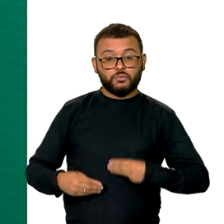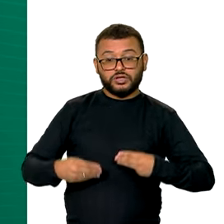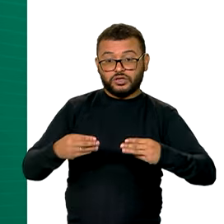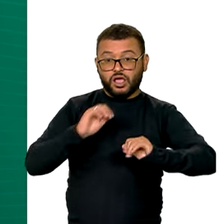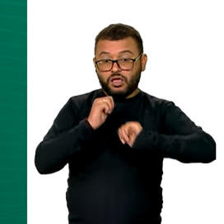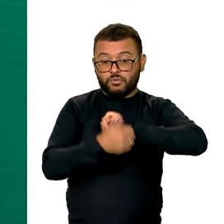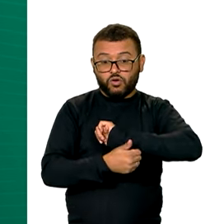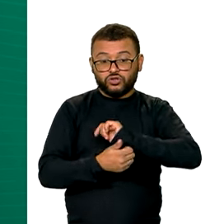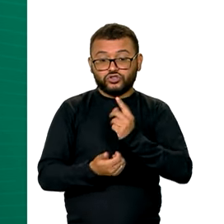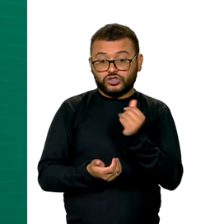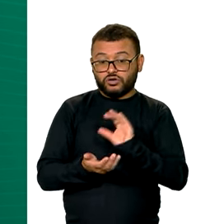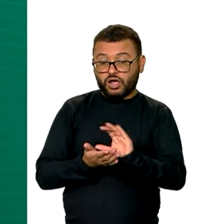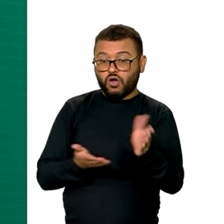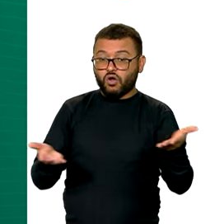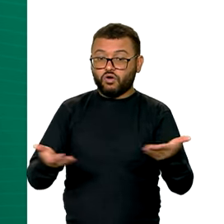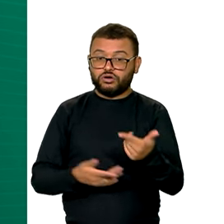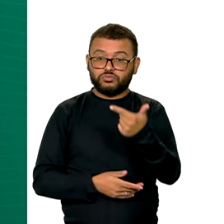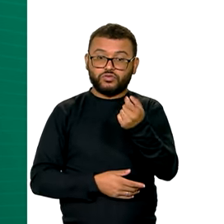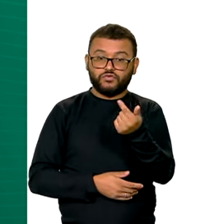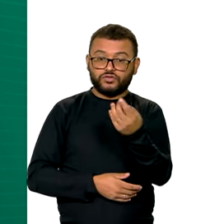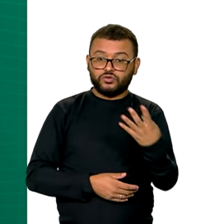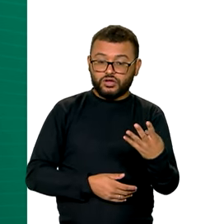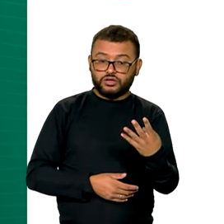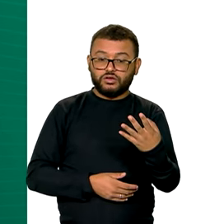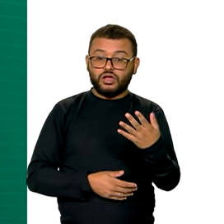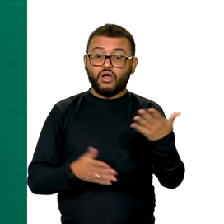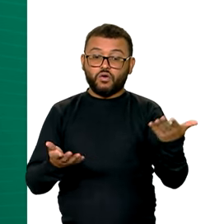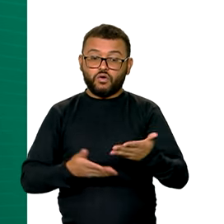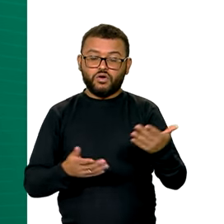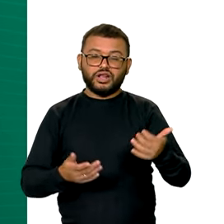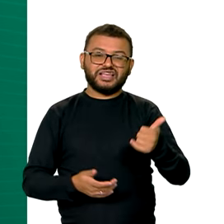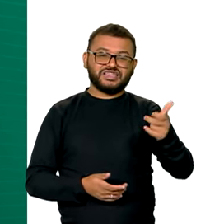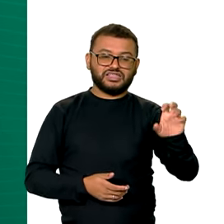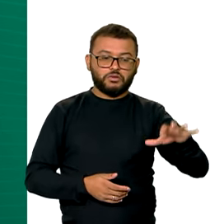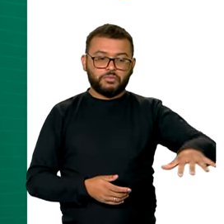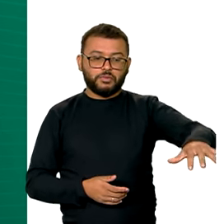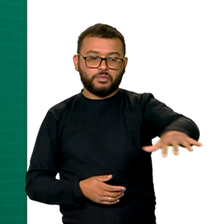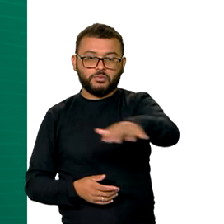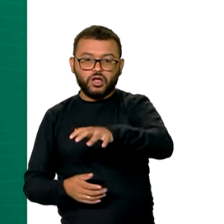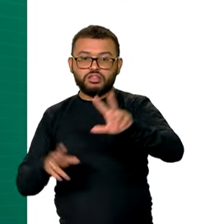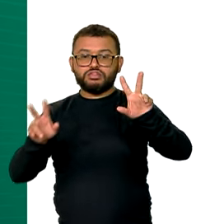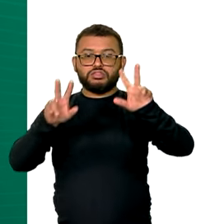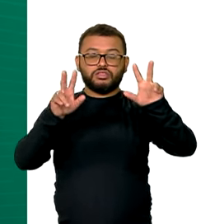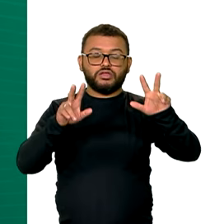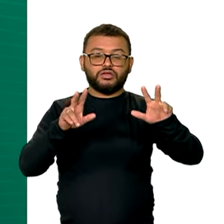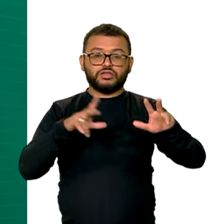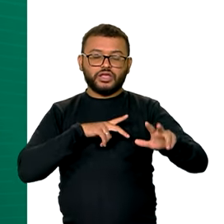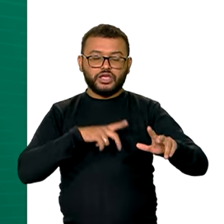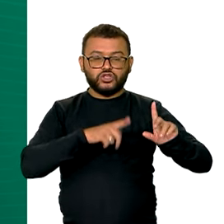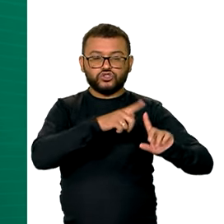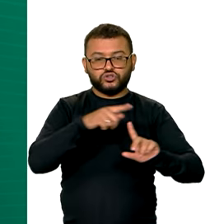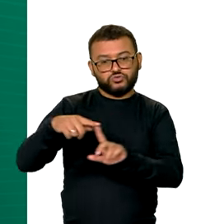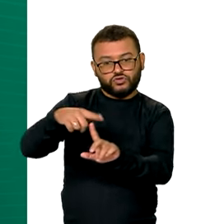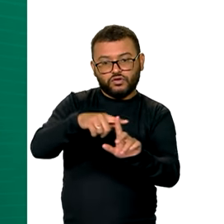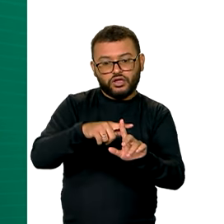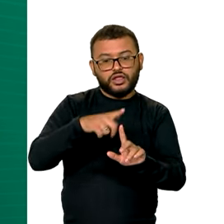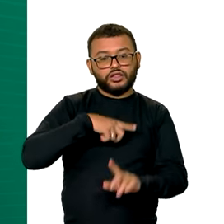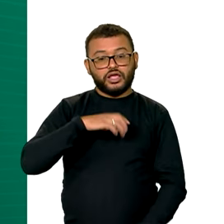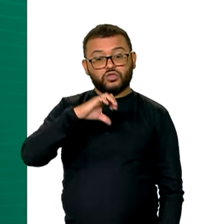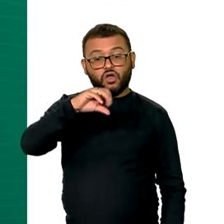do Esporte, só este ano serão implementados 15 núcleos de várias modalidades, com um investimento de mais